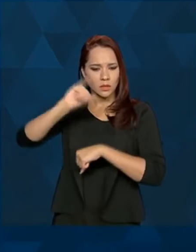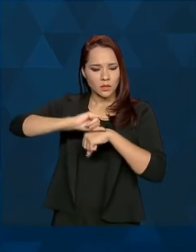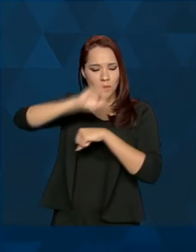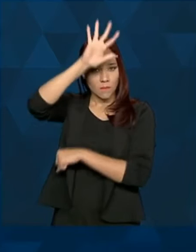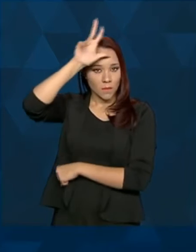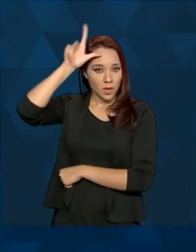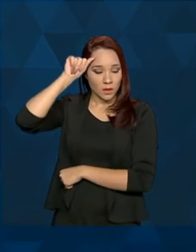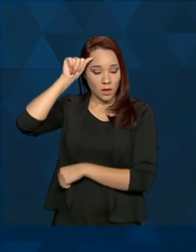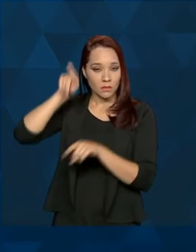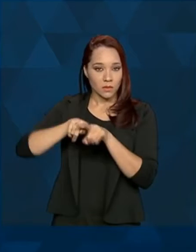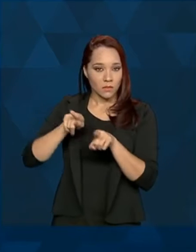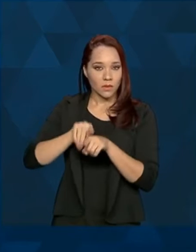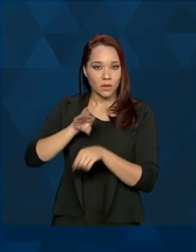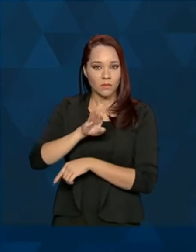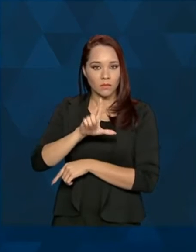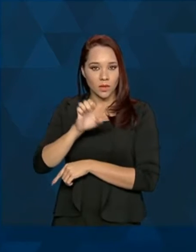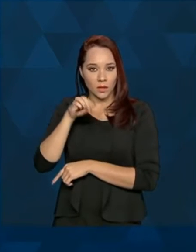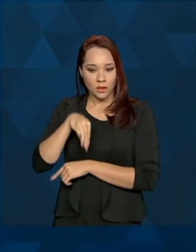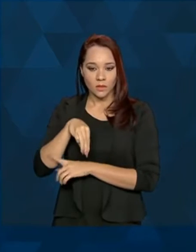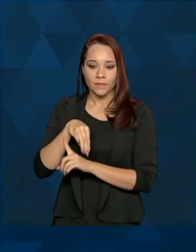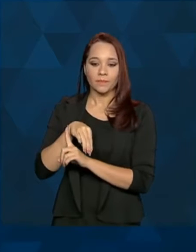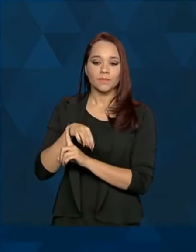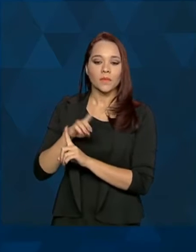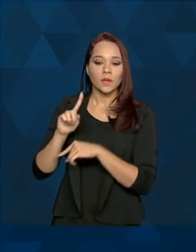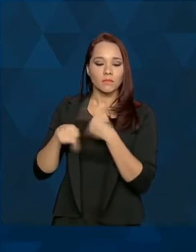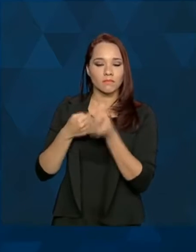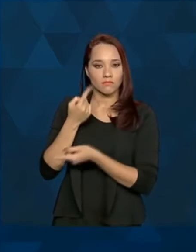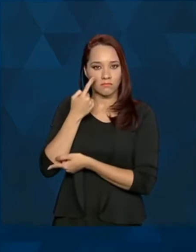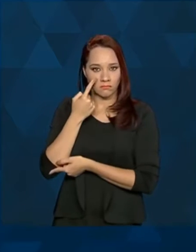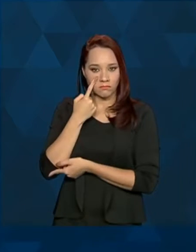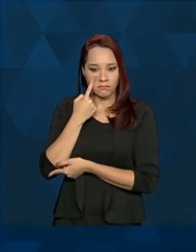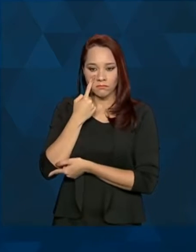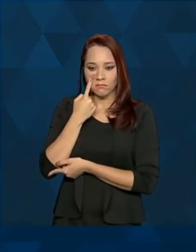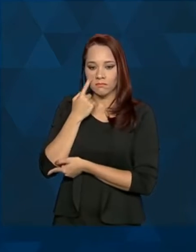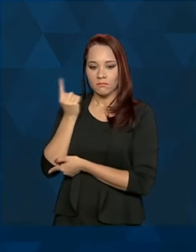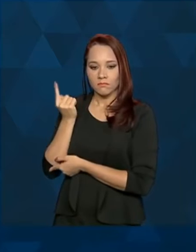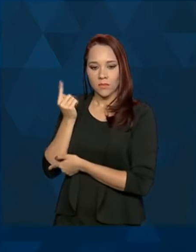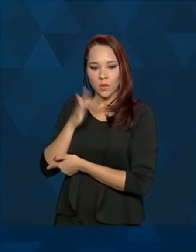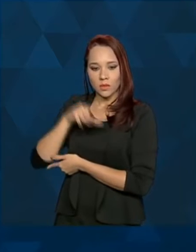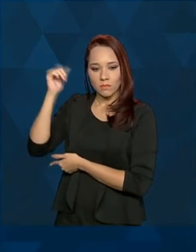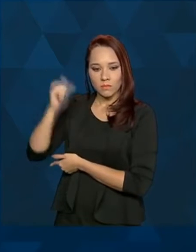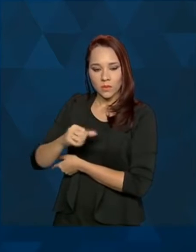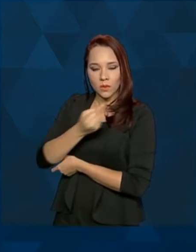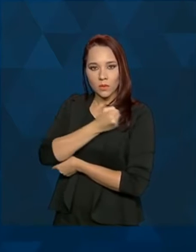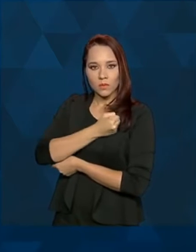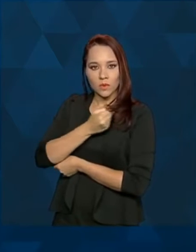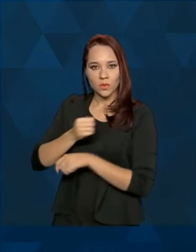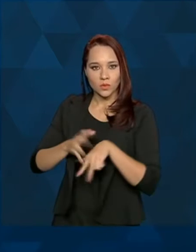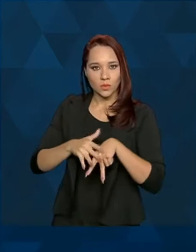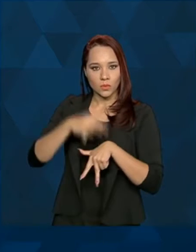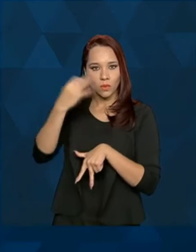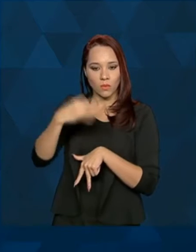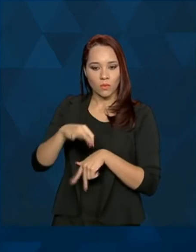Manaus e em Belém, né? E você verifica que quando você avaliava o número de casos na